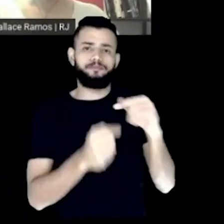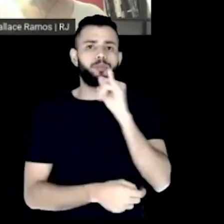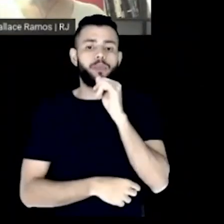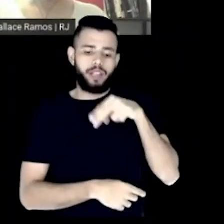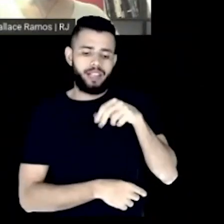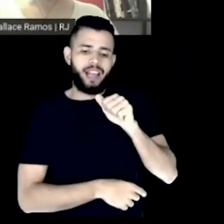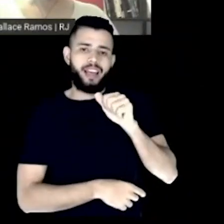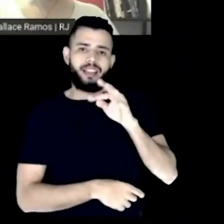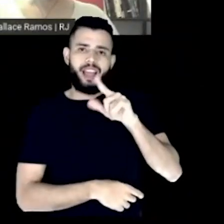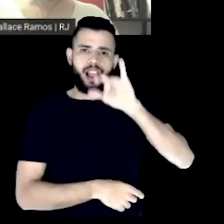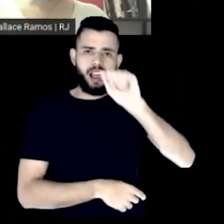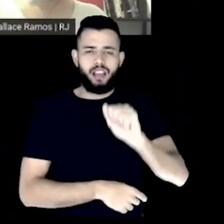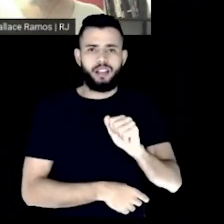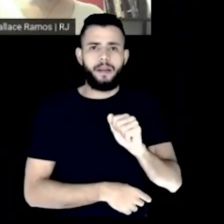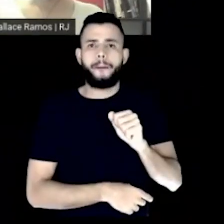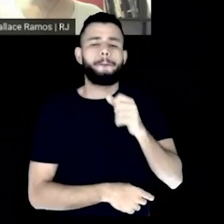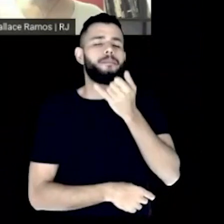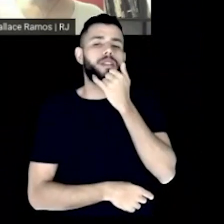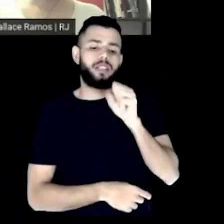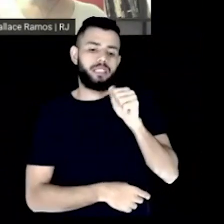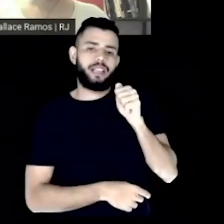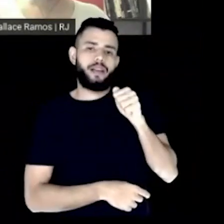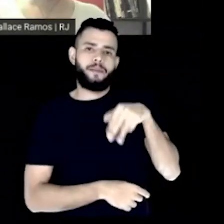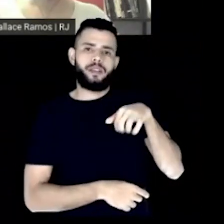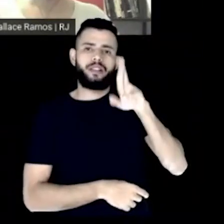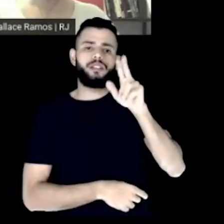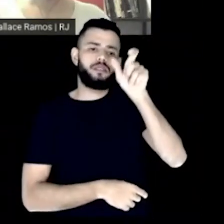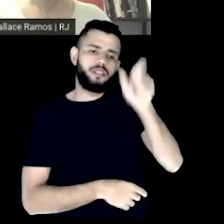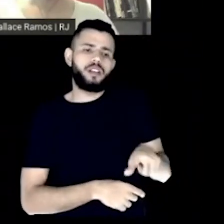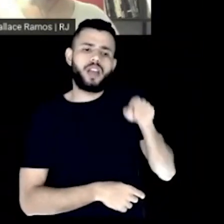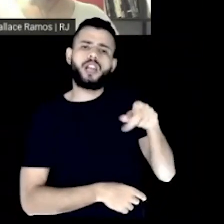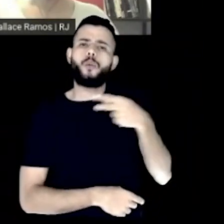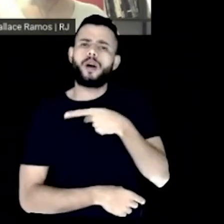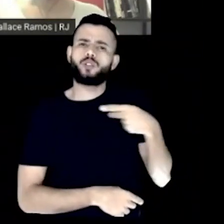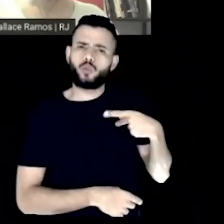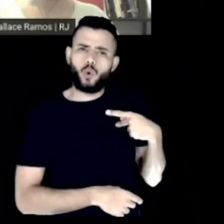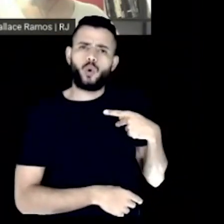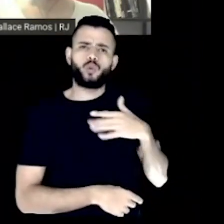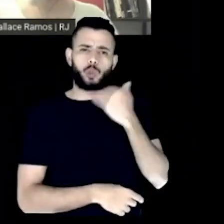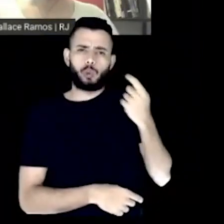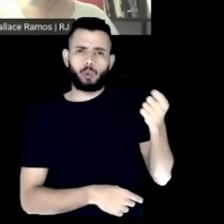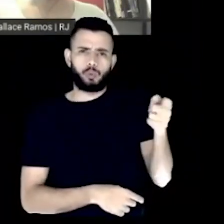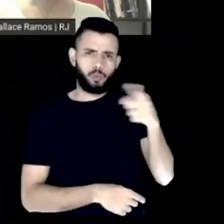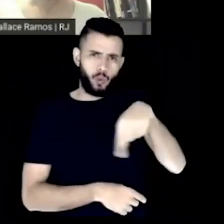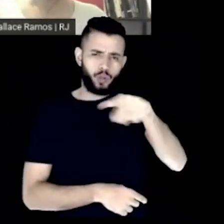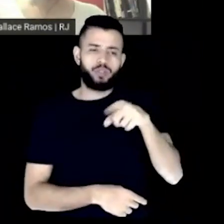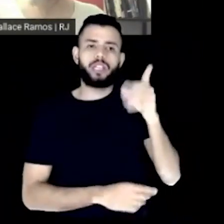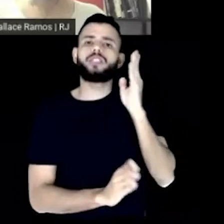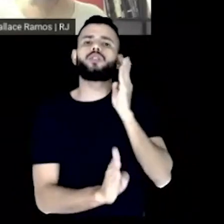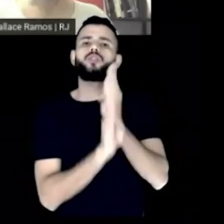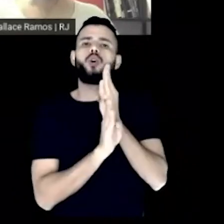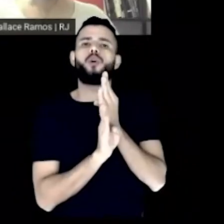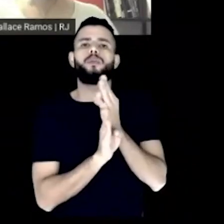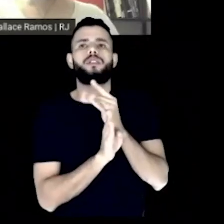por exemplo, a Natália, ela cria um personagem... Não, Samir, ele cria um personagem que ele é o pastor dos mortos, que ele descobre